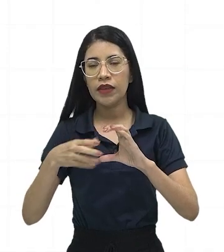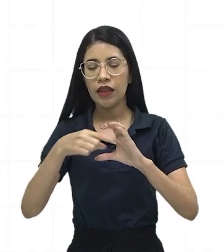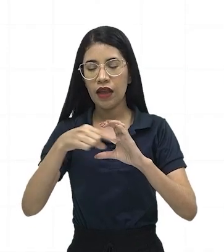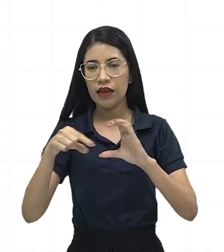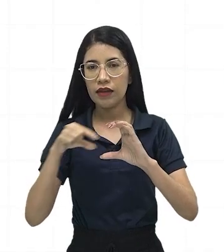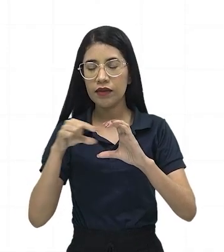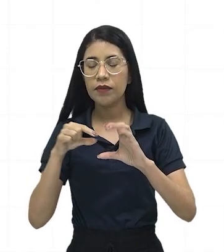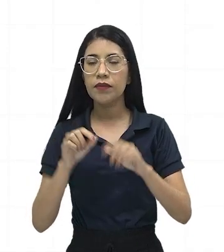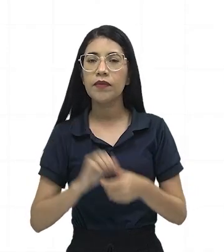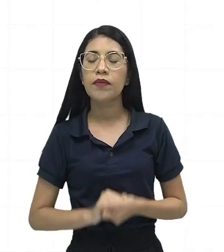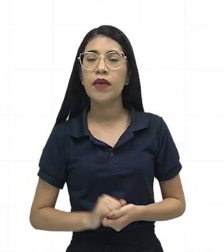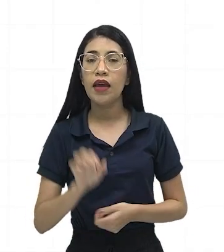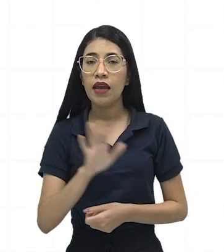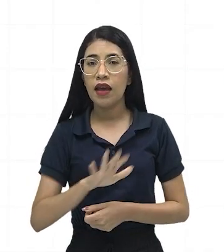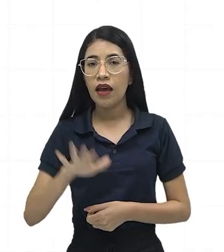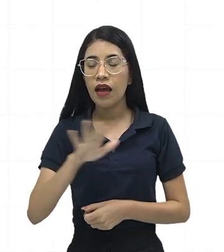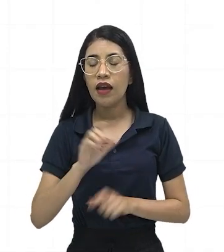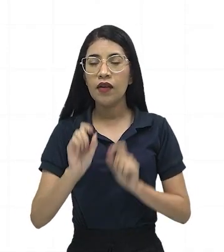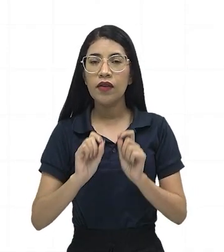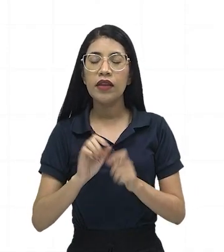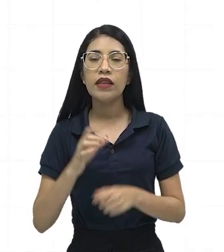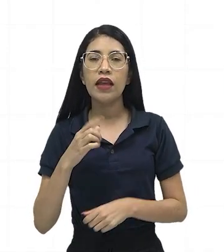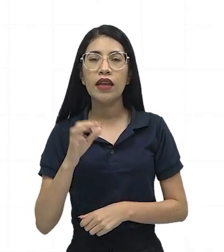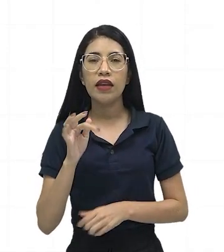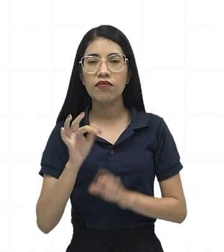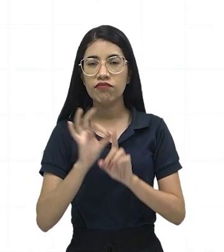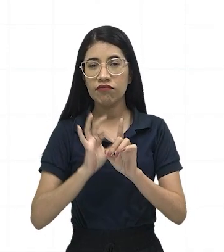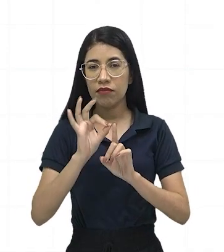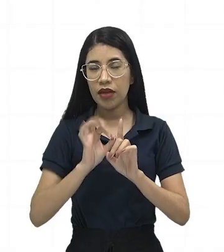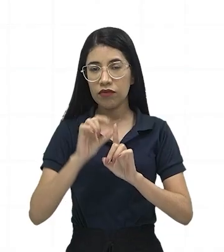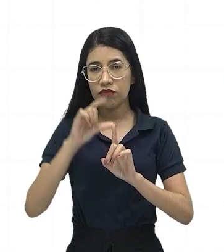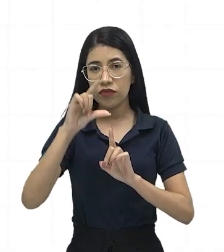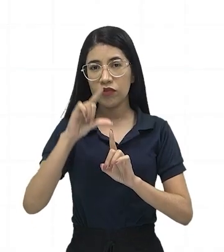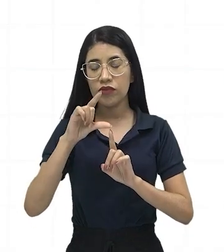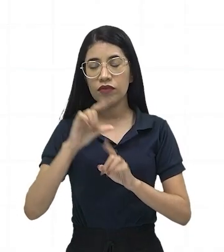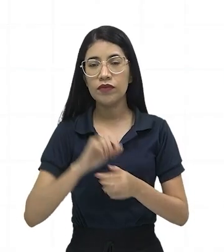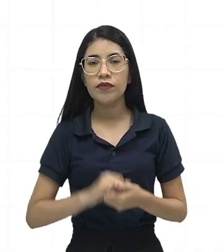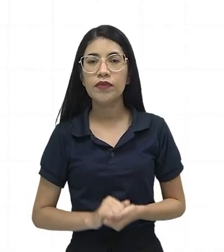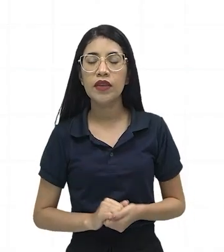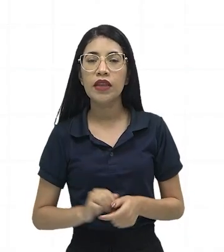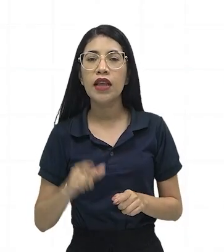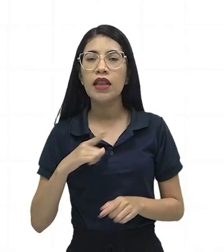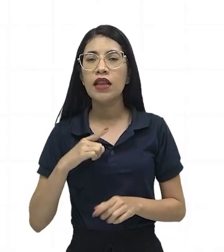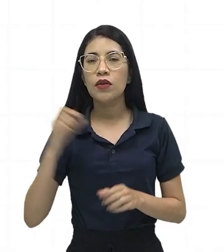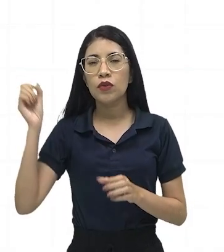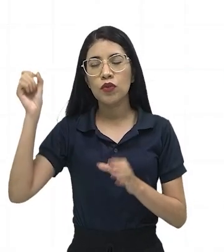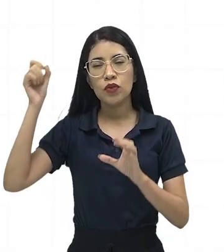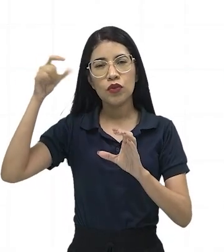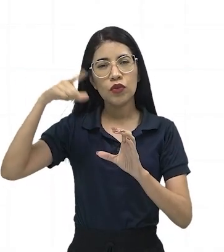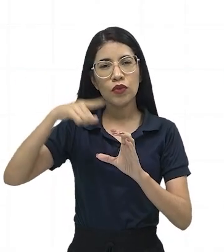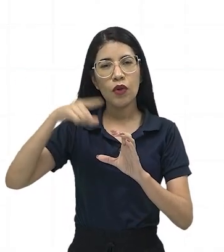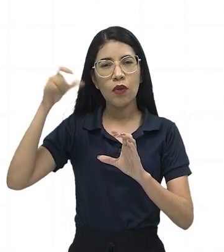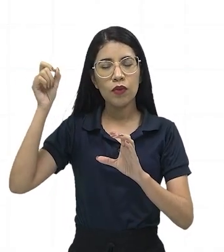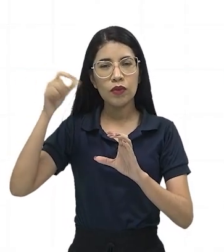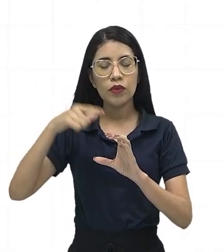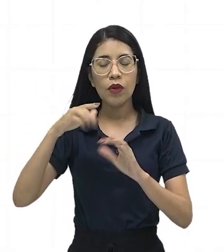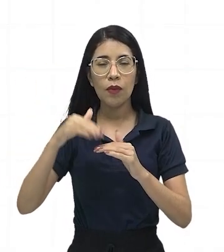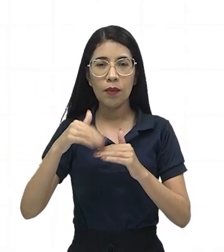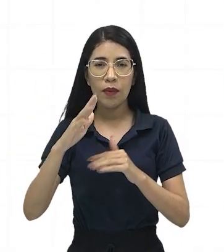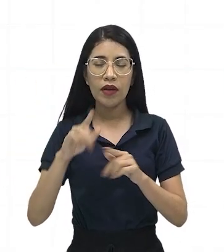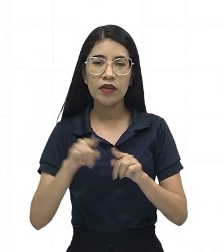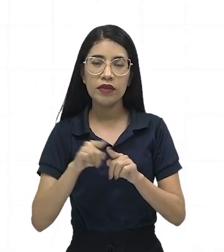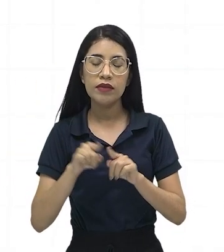né? Região com as maiores temperaturas do planeta, onde os raios solares atingem a